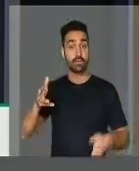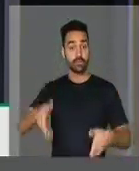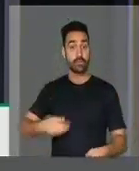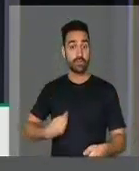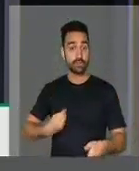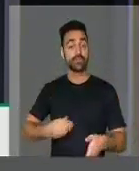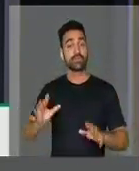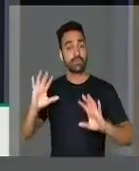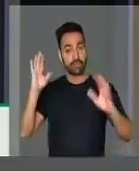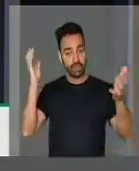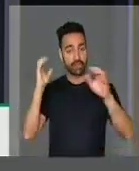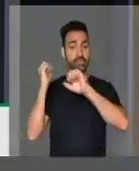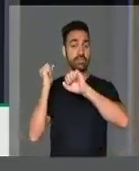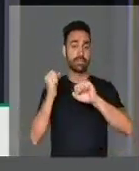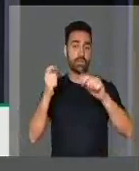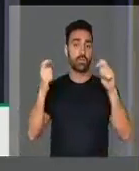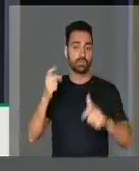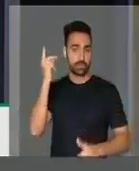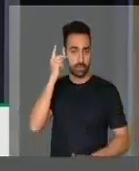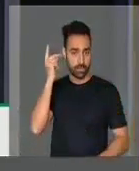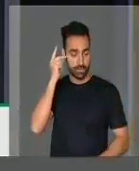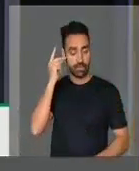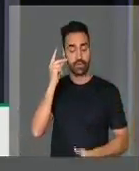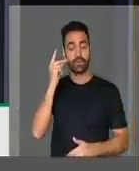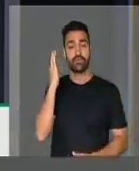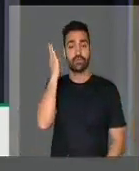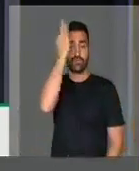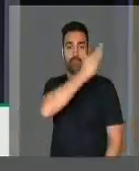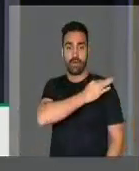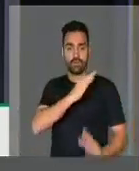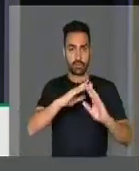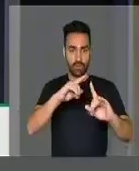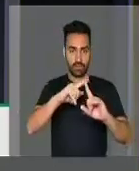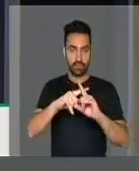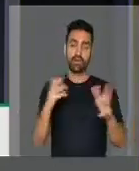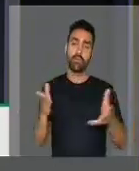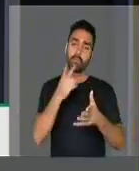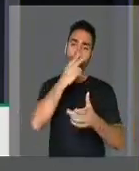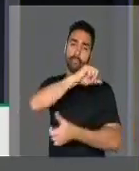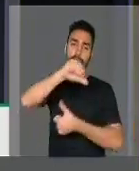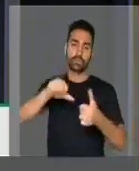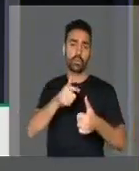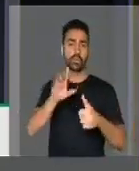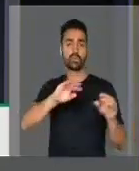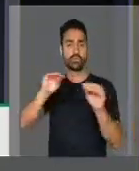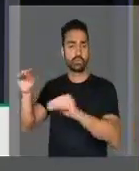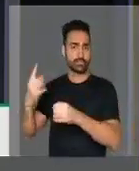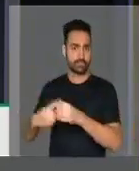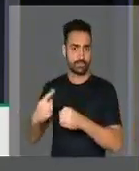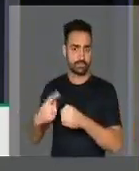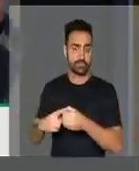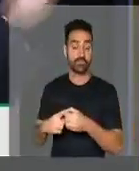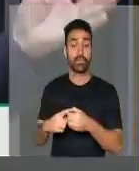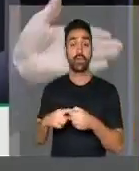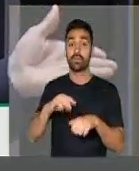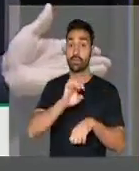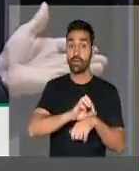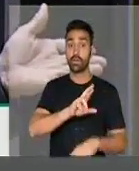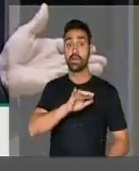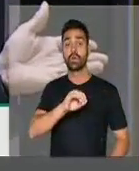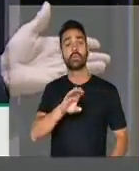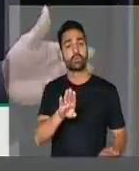do Círio em São Paulo, na igreja de Fátima, agora mudou, né, para outro bairro. No Rio de Janeiro é